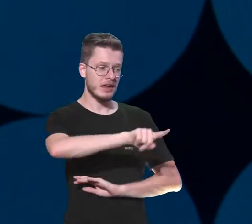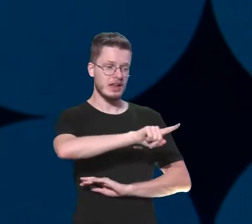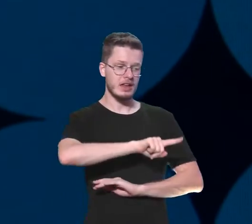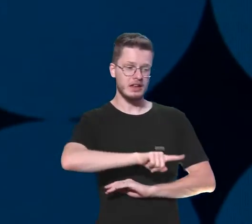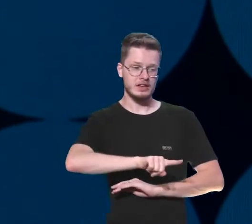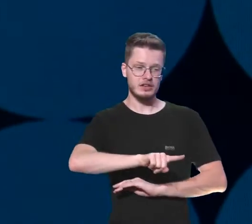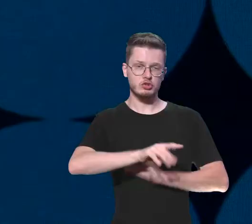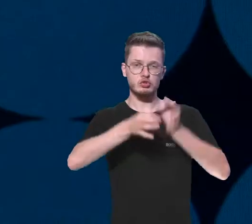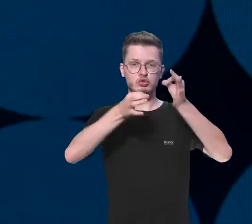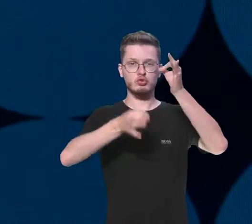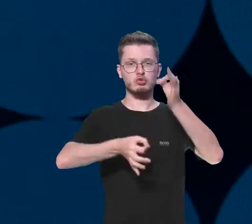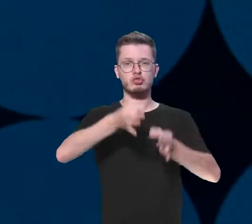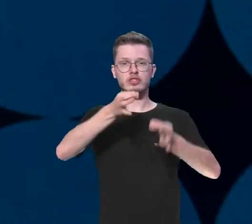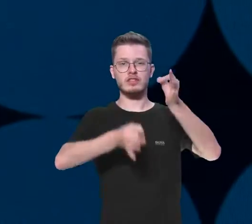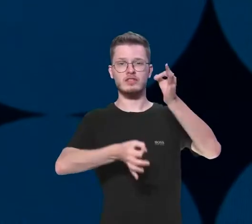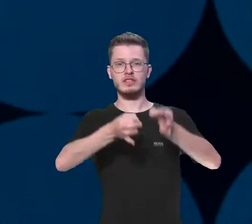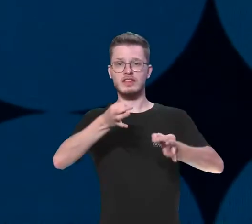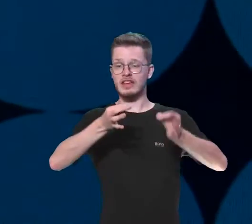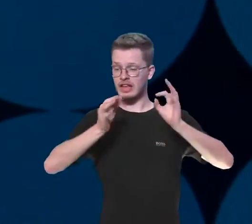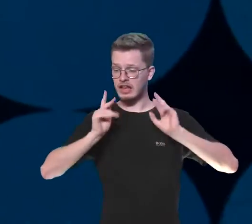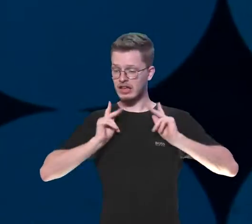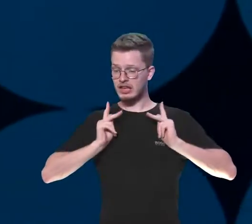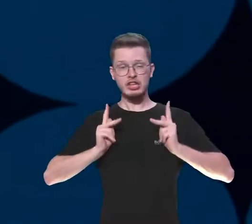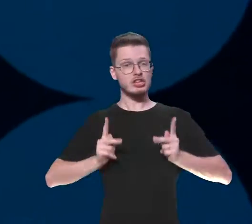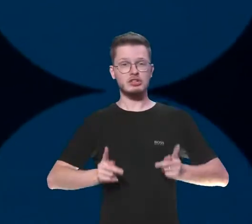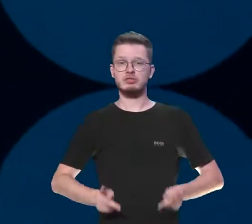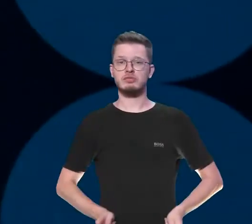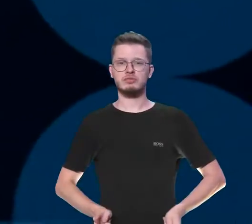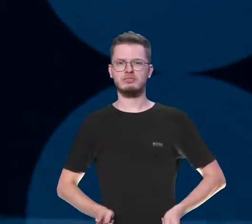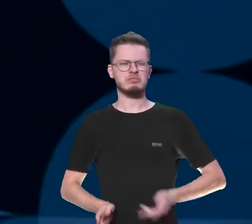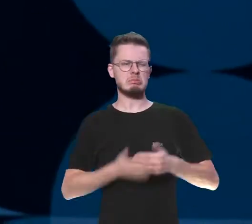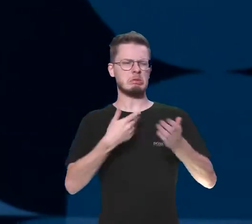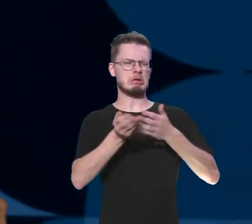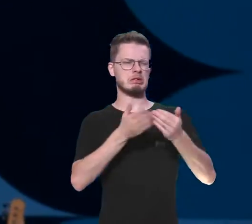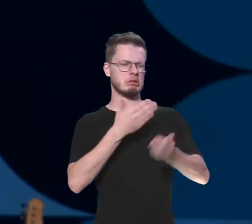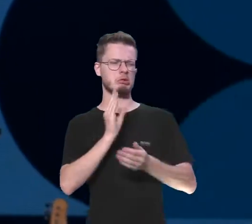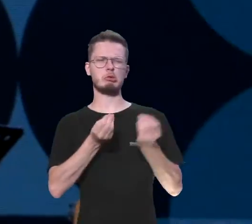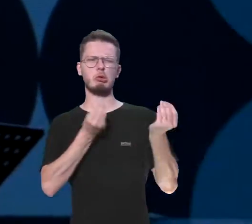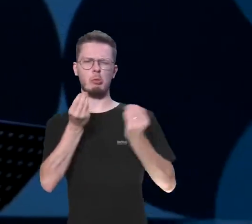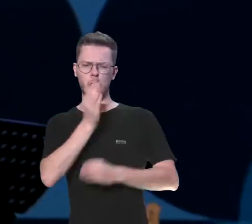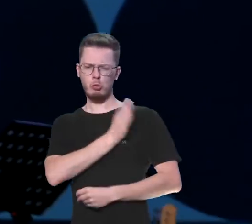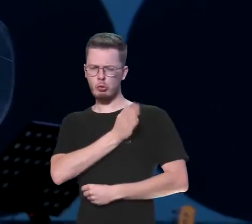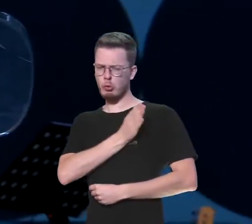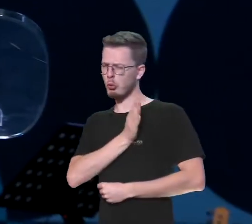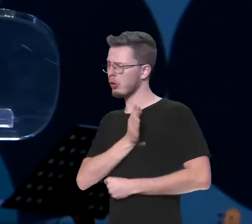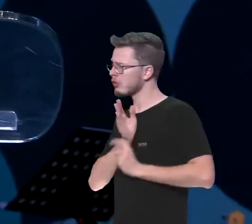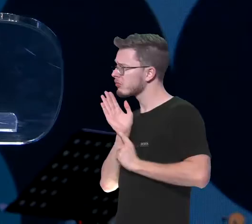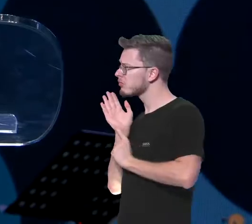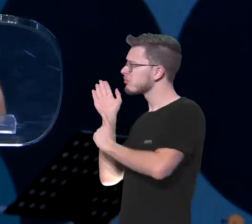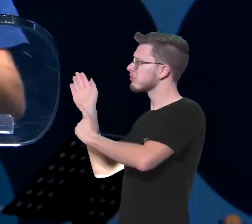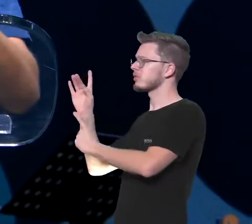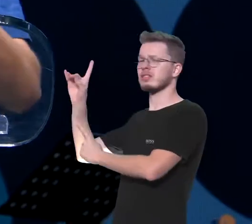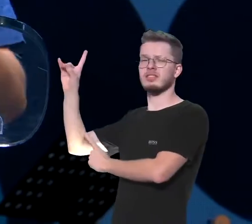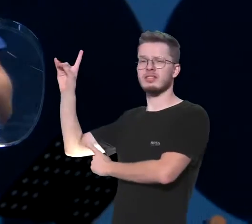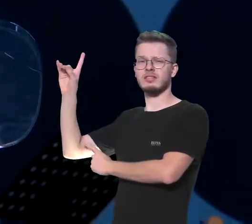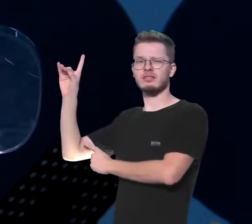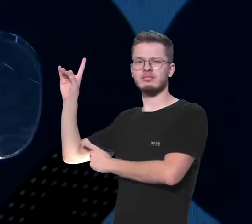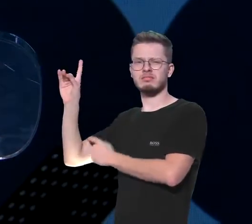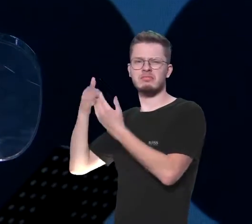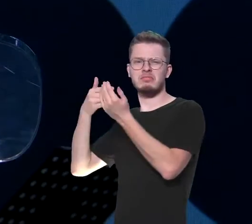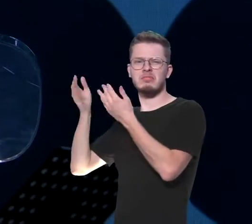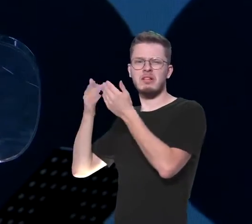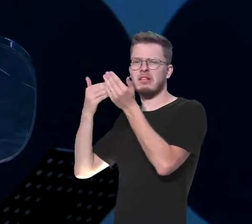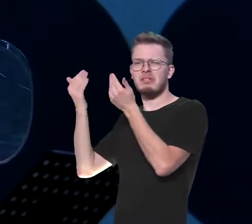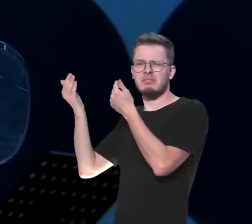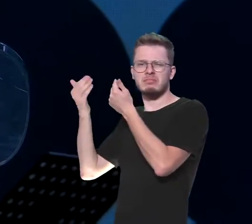homens, sem se importar com como o seu coração estava diante de Deus. Se você olhar nos 10